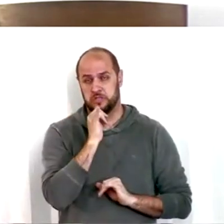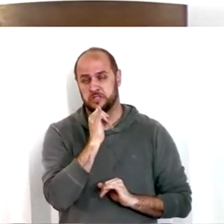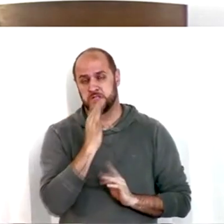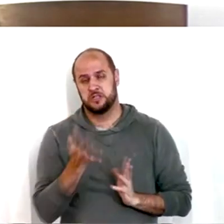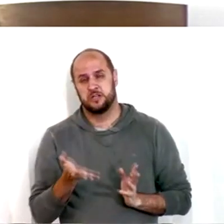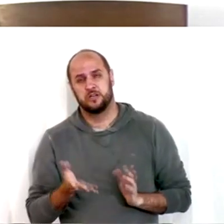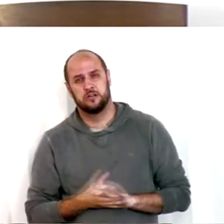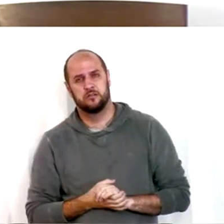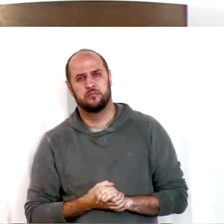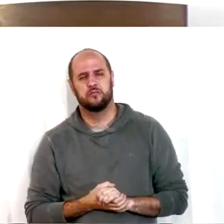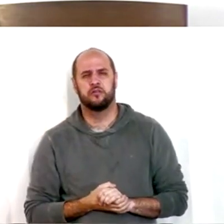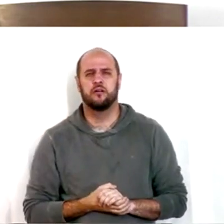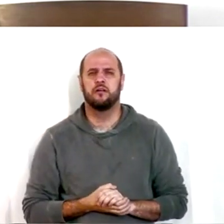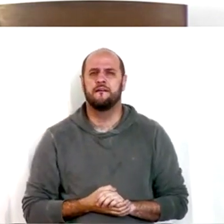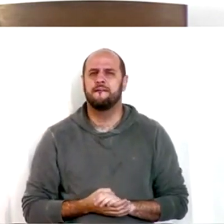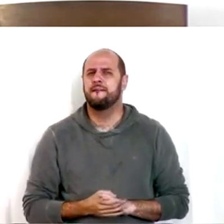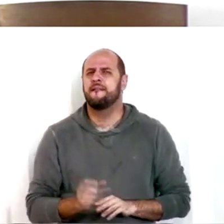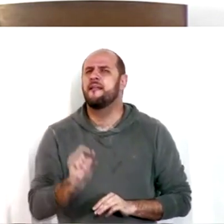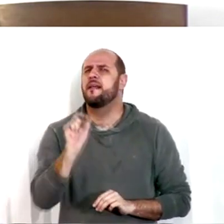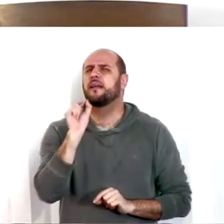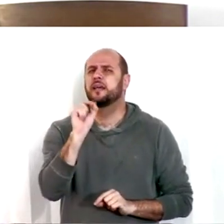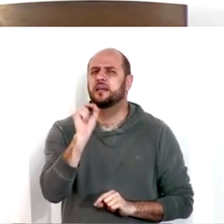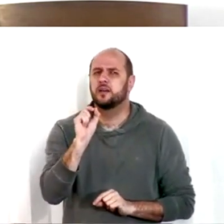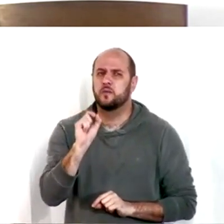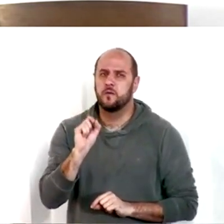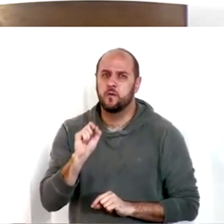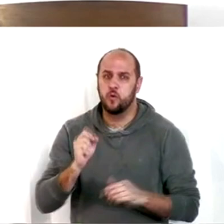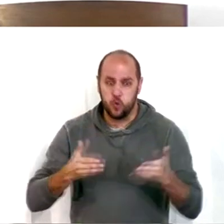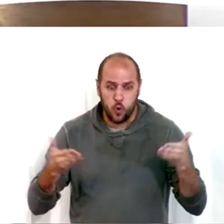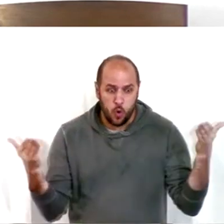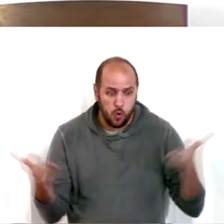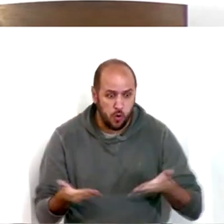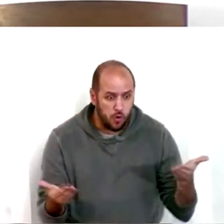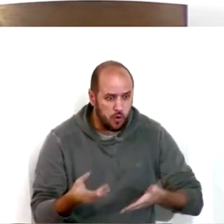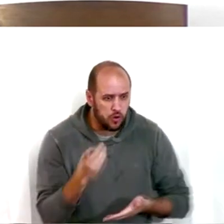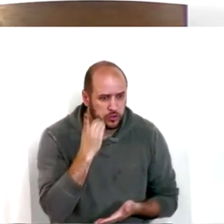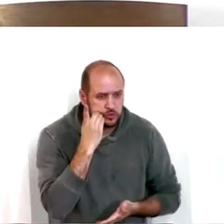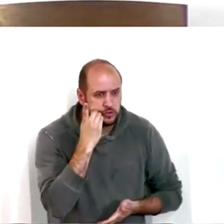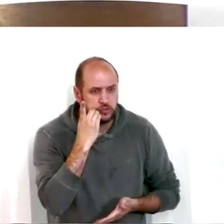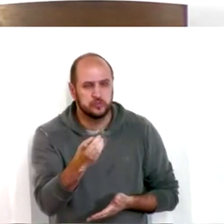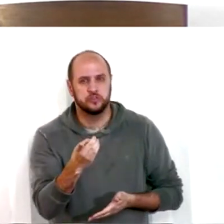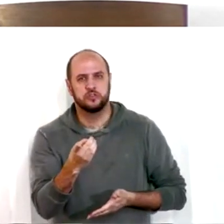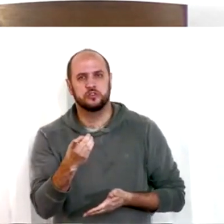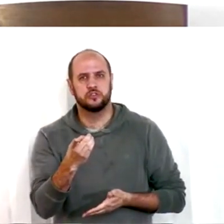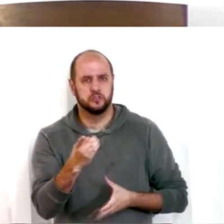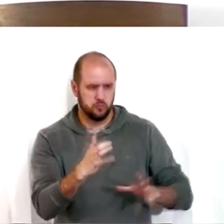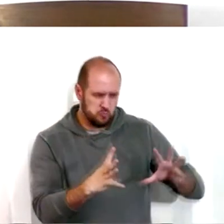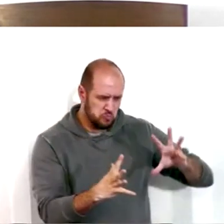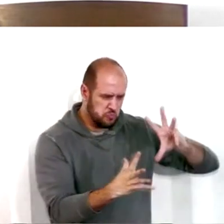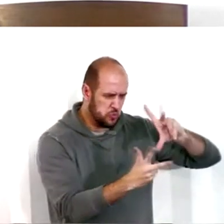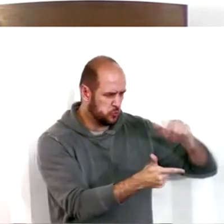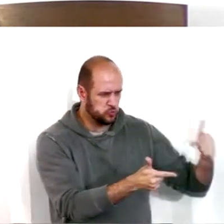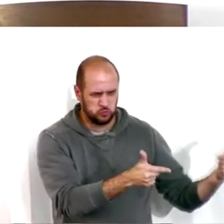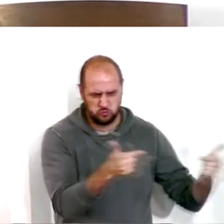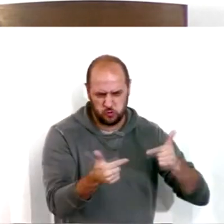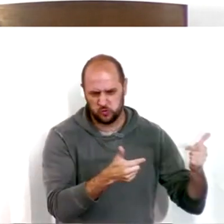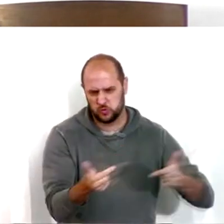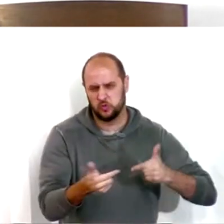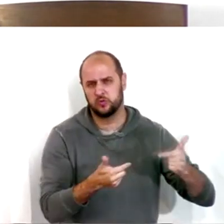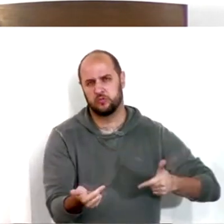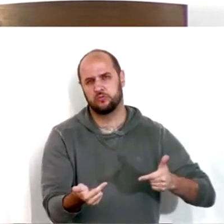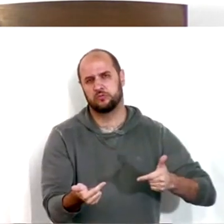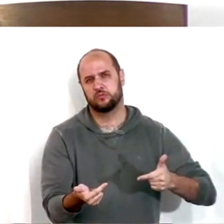exemplo. E o que há de mais atacado nos nossos dias do que a família? O